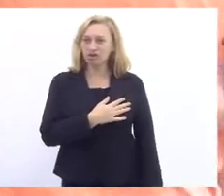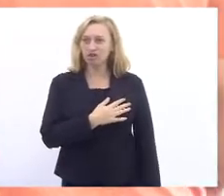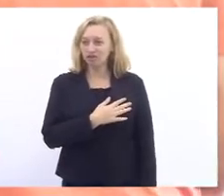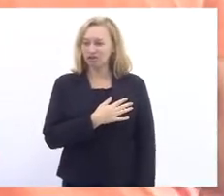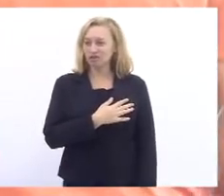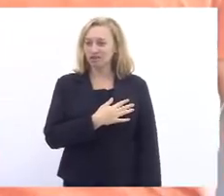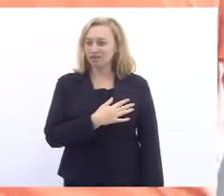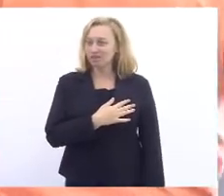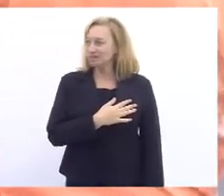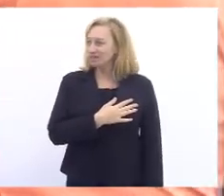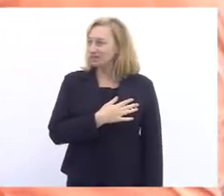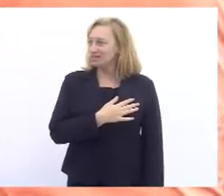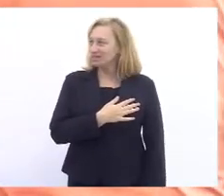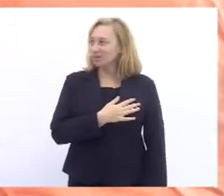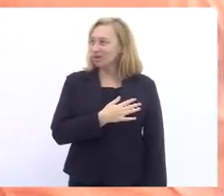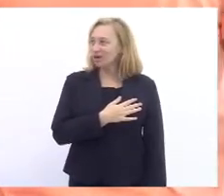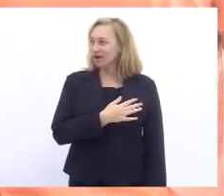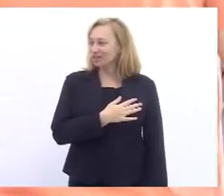a